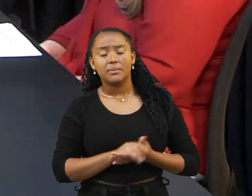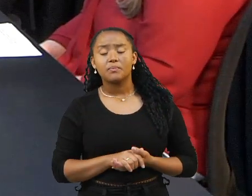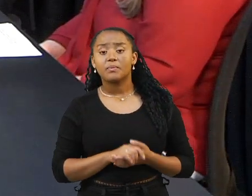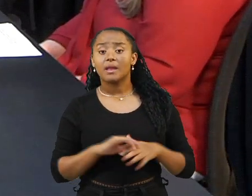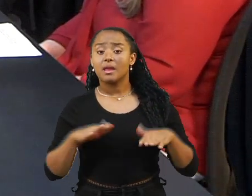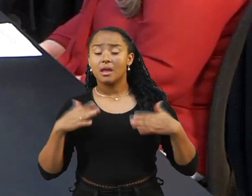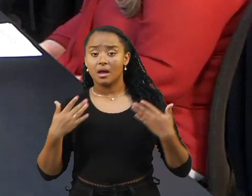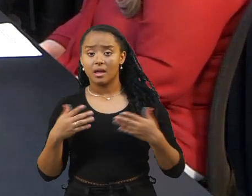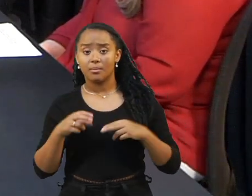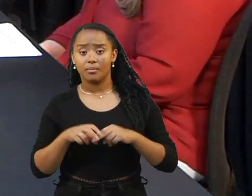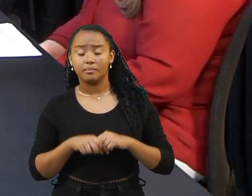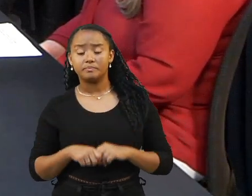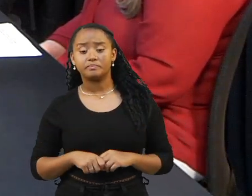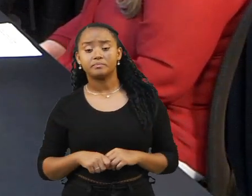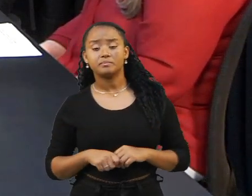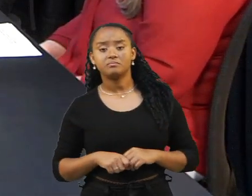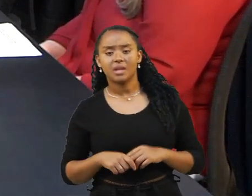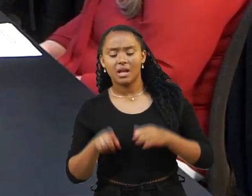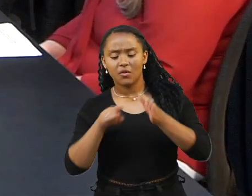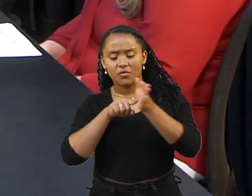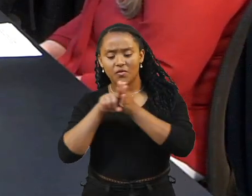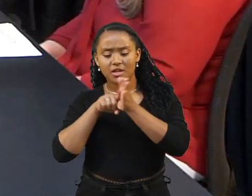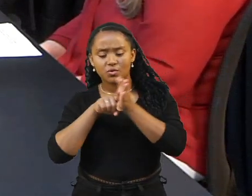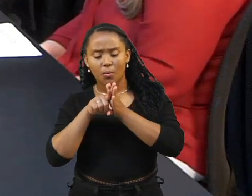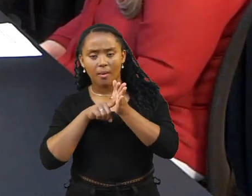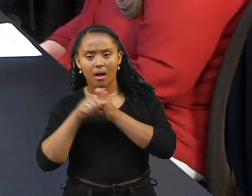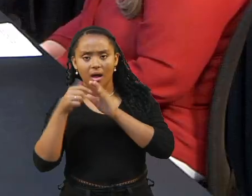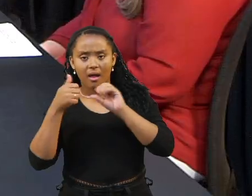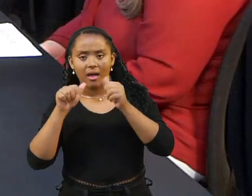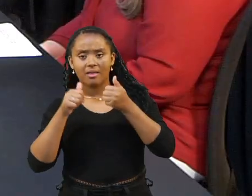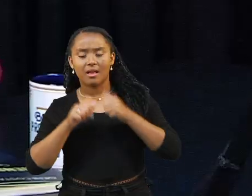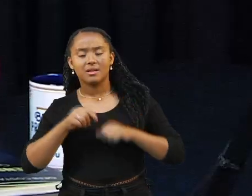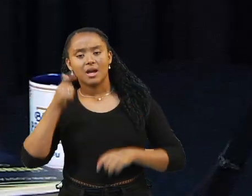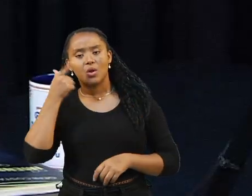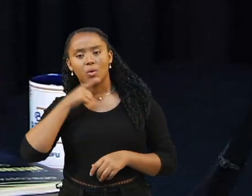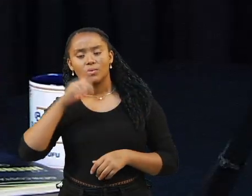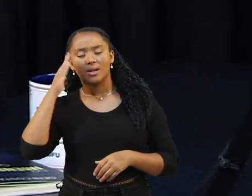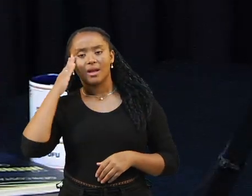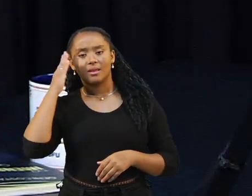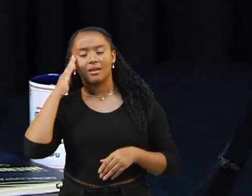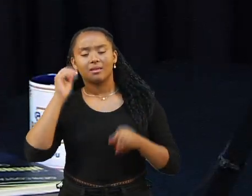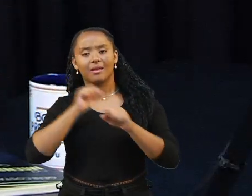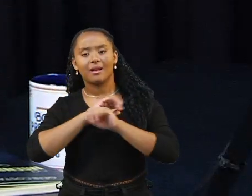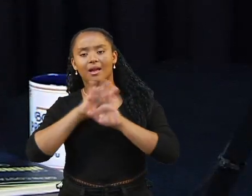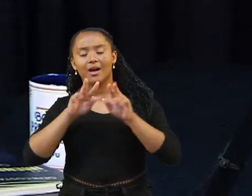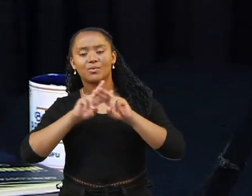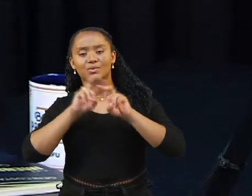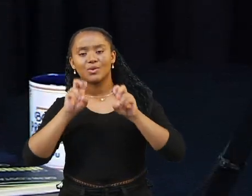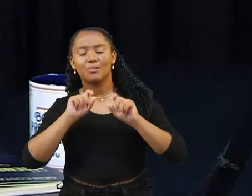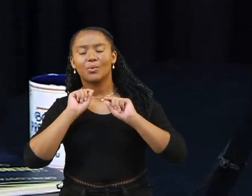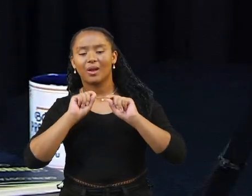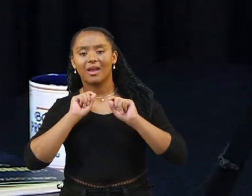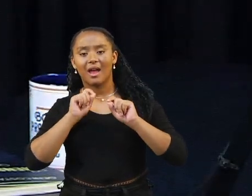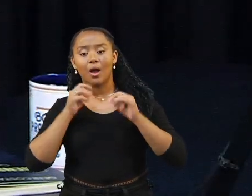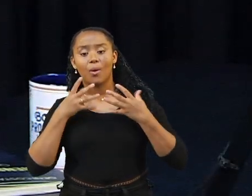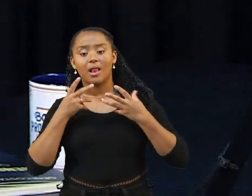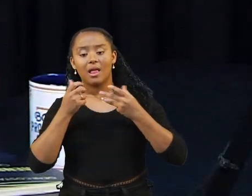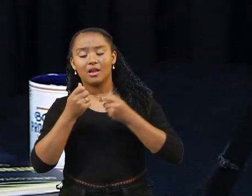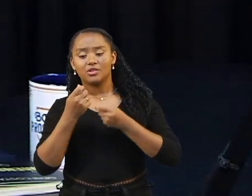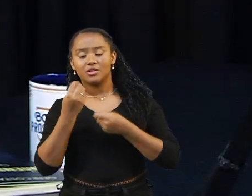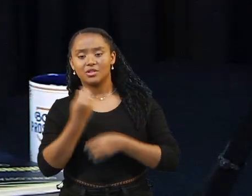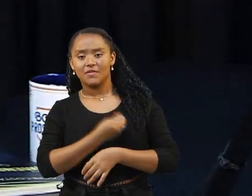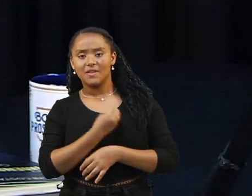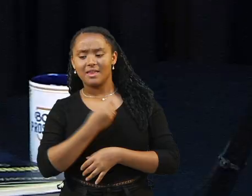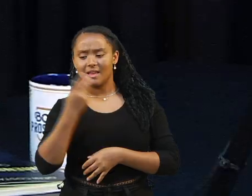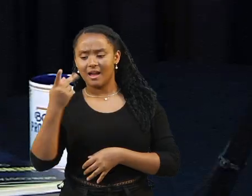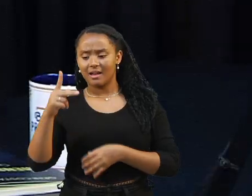E aí, pelas relações, você faz uma análise, você entende que qualidade de vida é aquilo. Aí